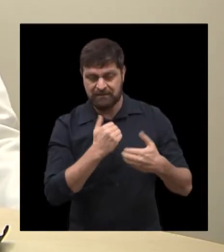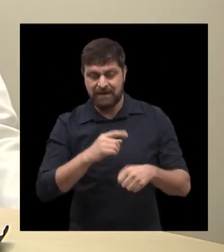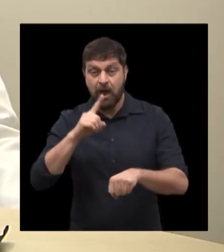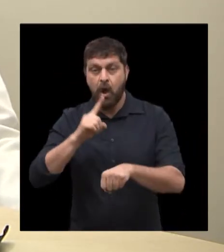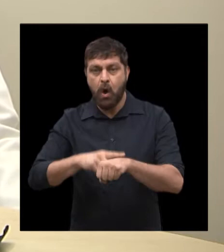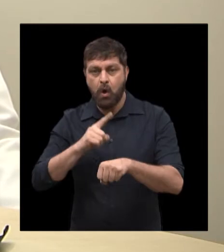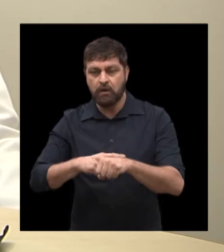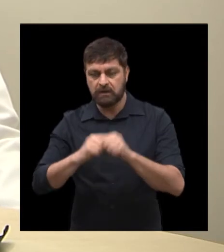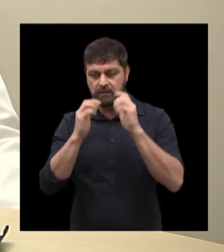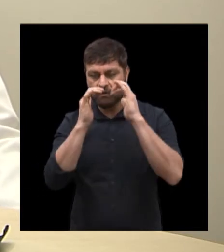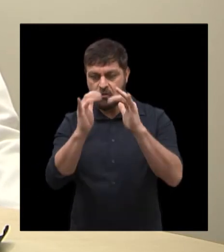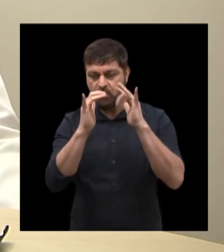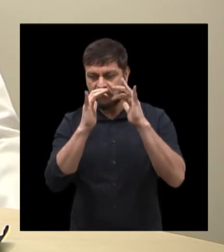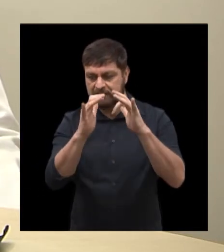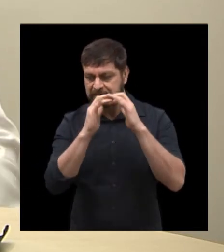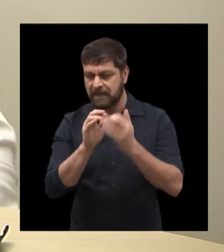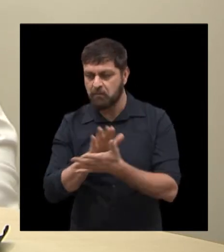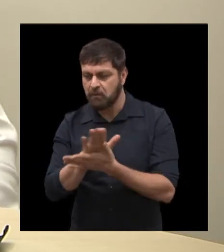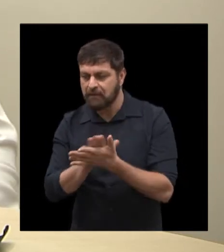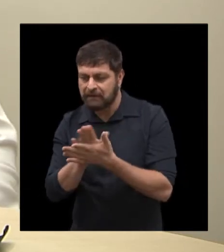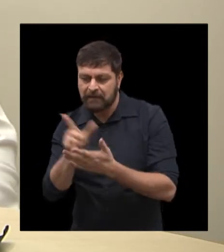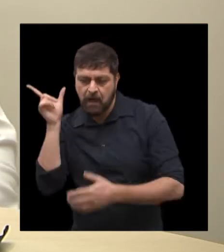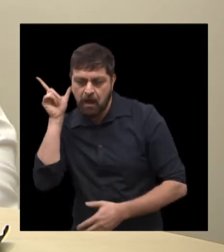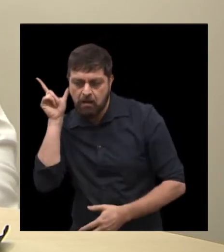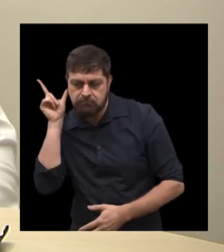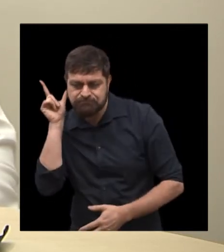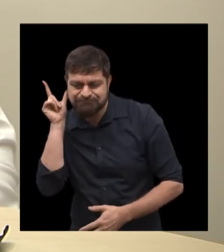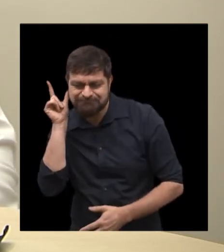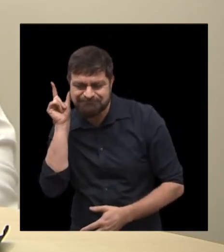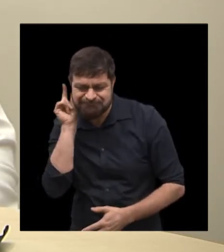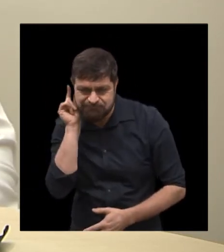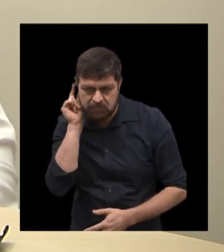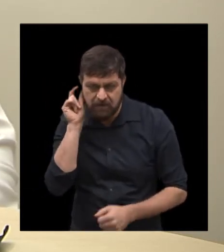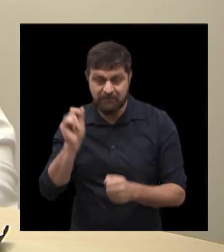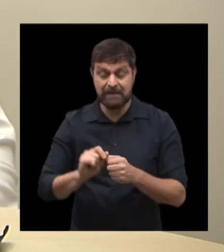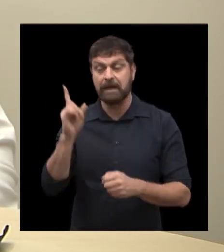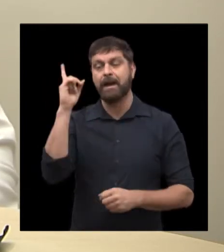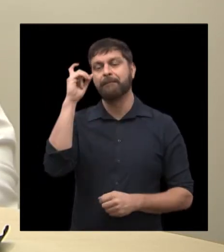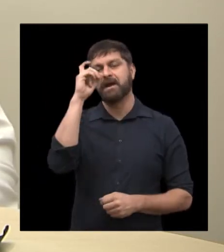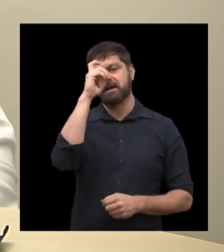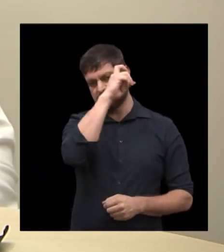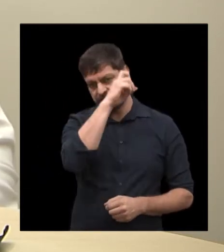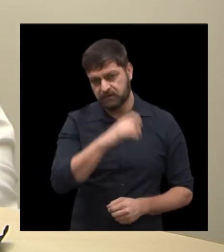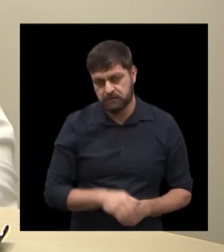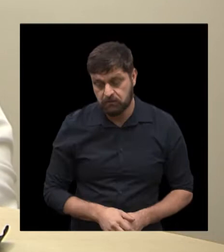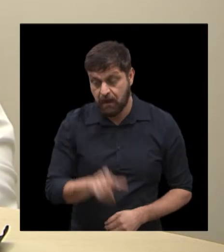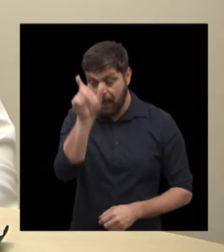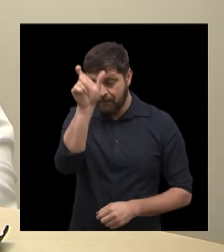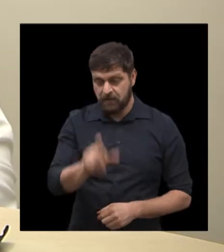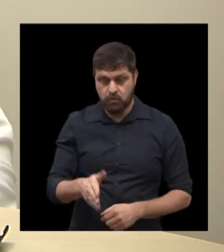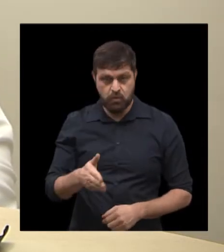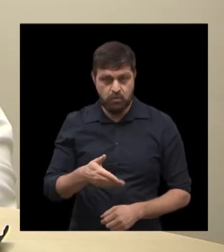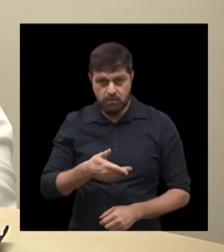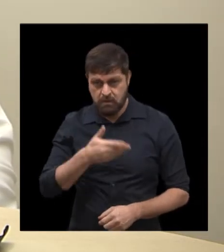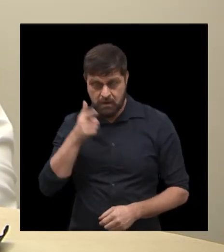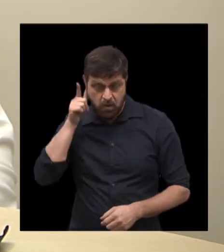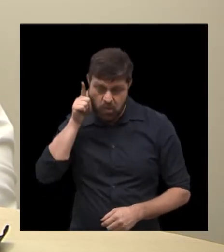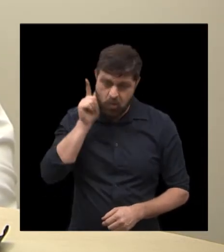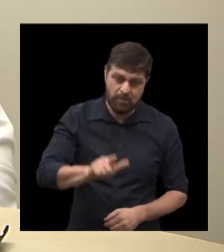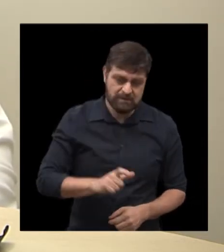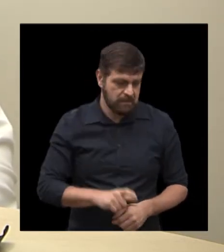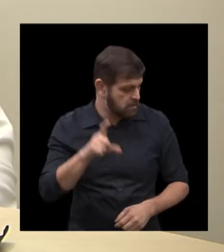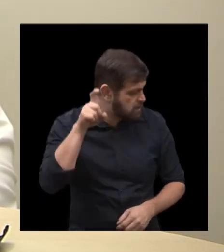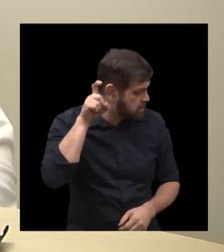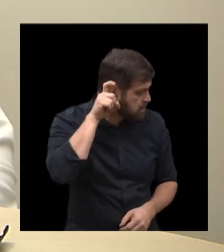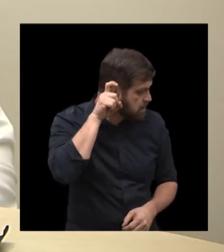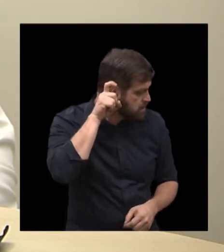privação que o cérebro sofre é essencial no tratamento. Isso vai dificultar para que ele tenha uma boa adaptação com a prótese